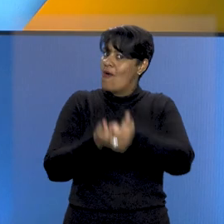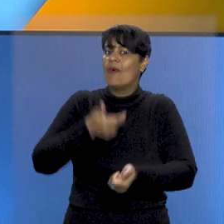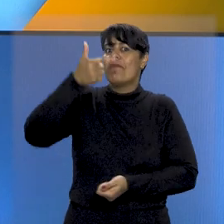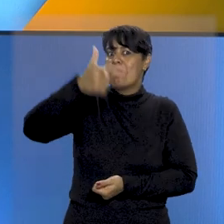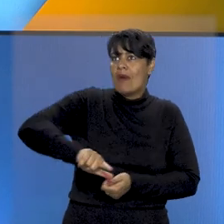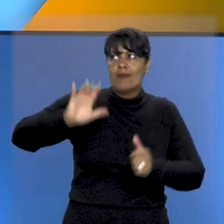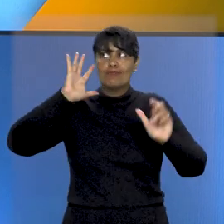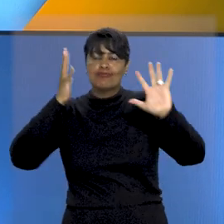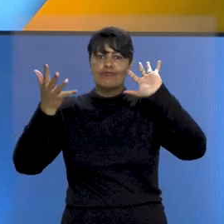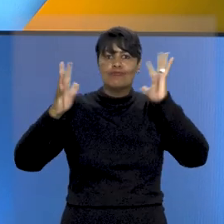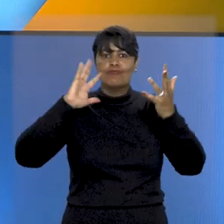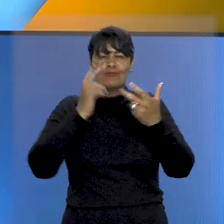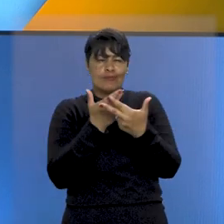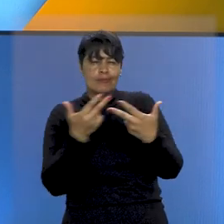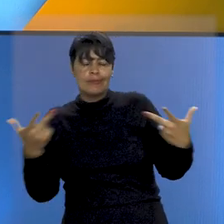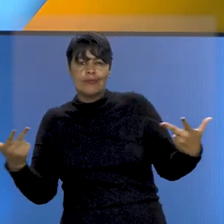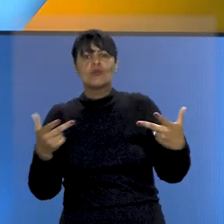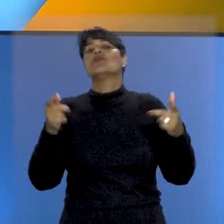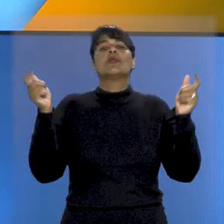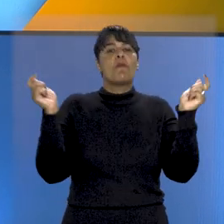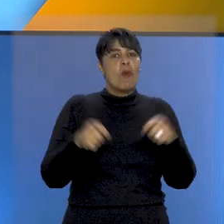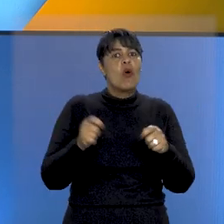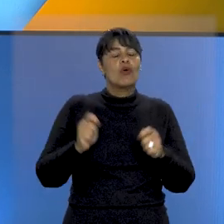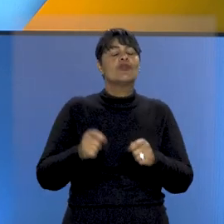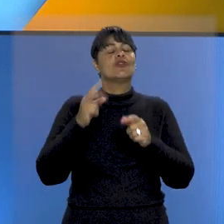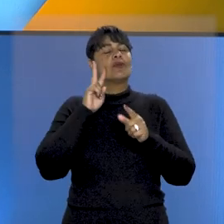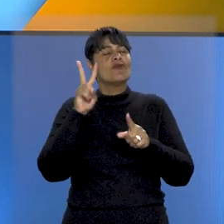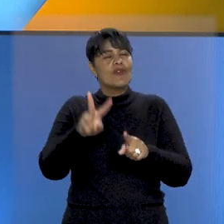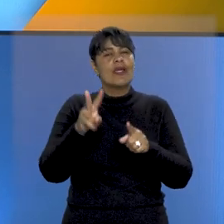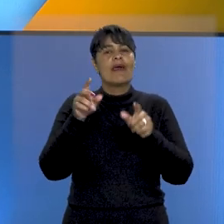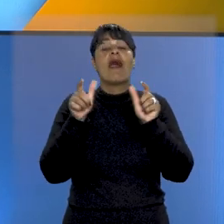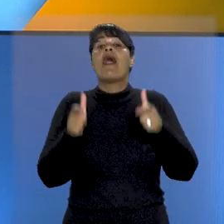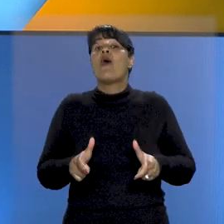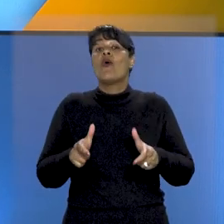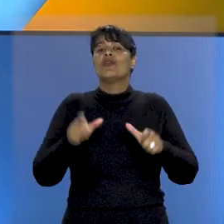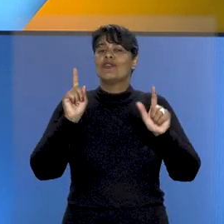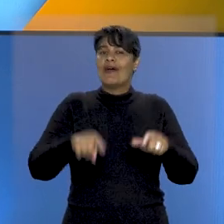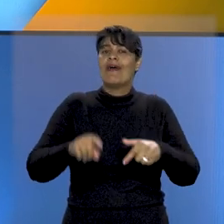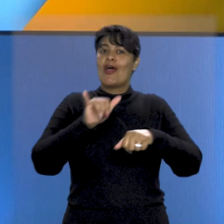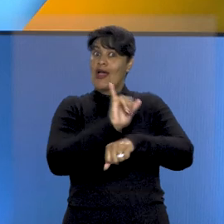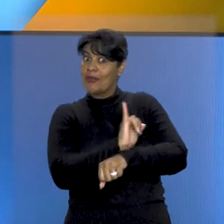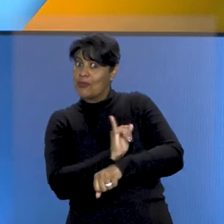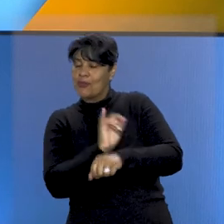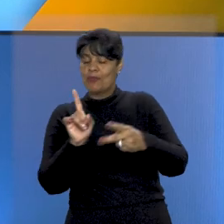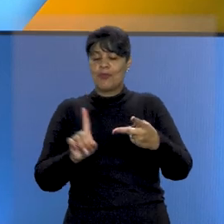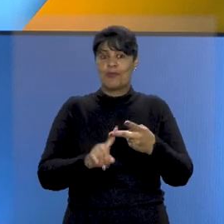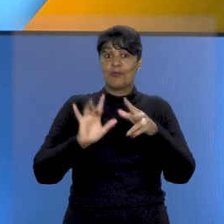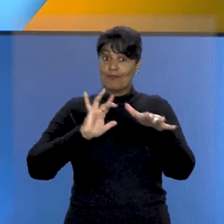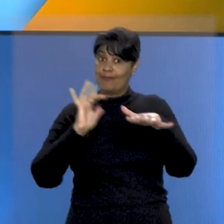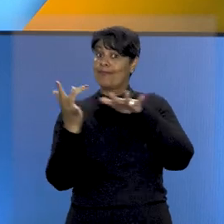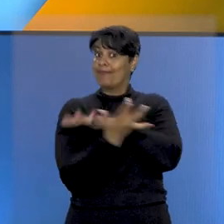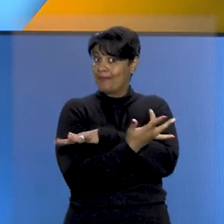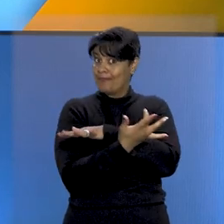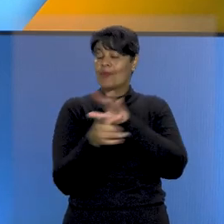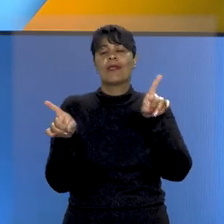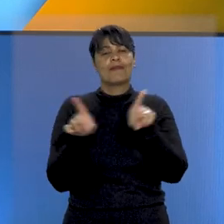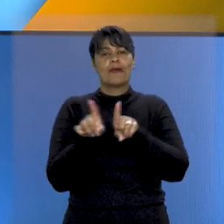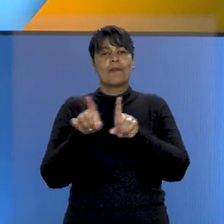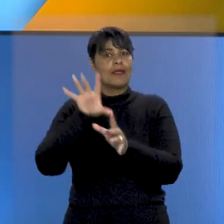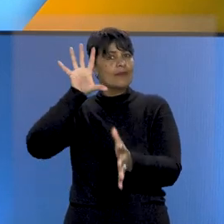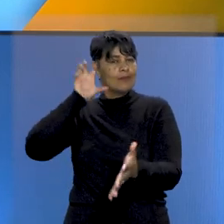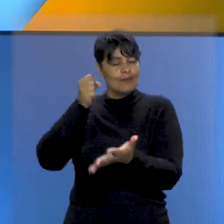decisões e informações do Tribunal da Cidadania no nosso canal do YouTube, nas redes sociais e nas